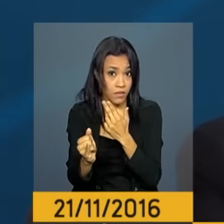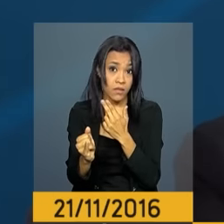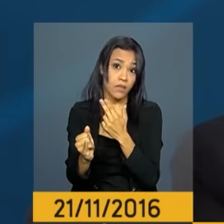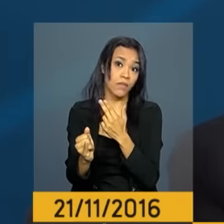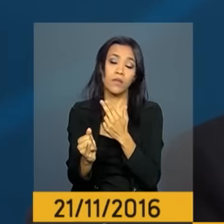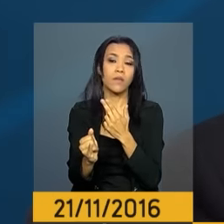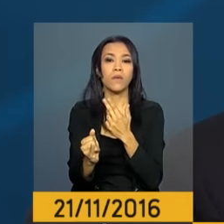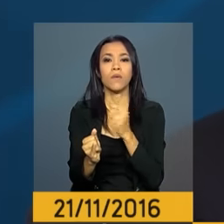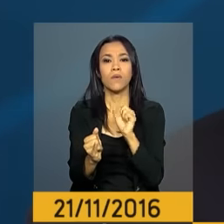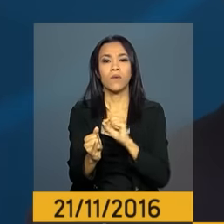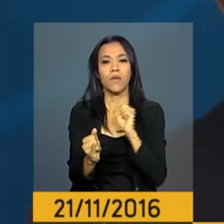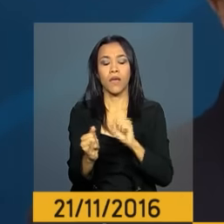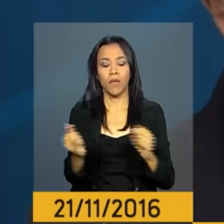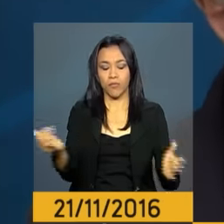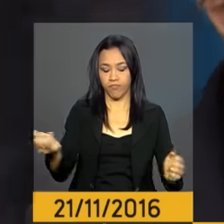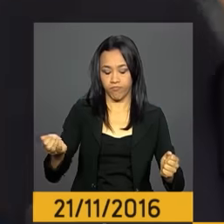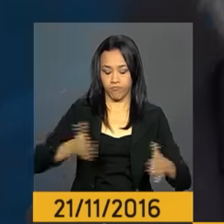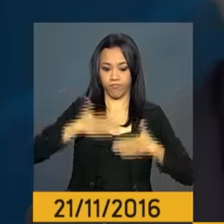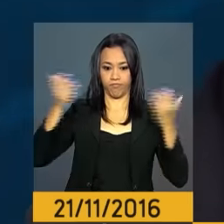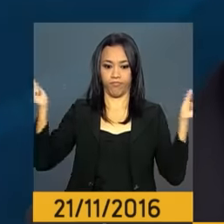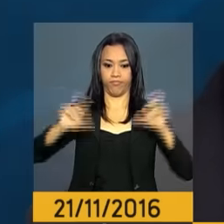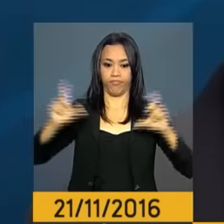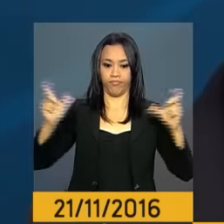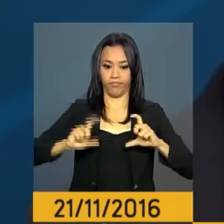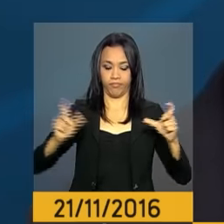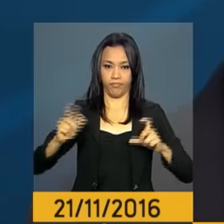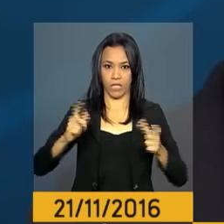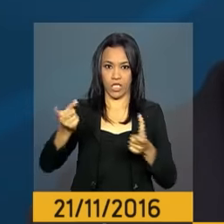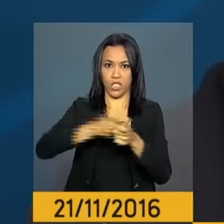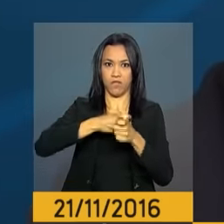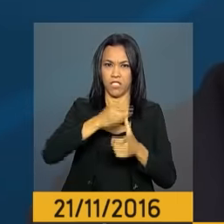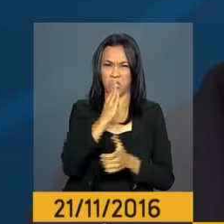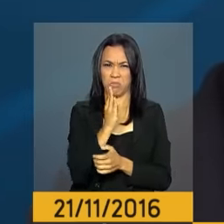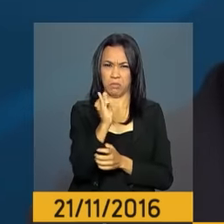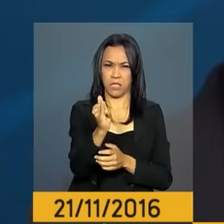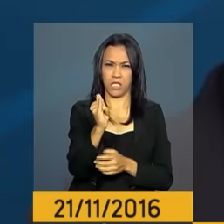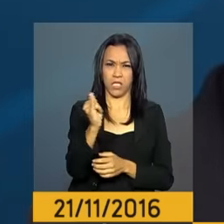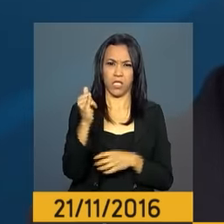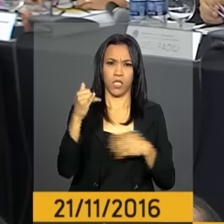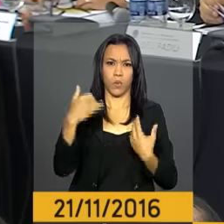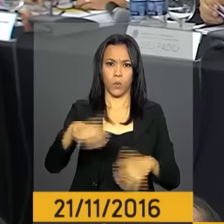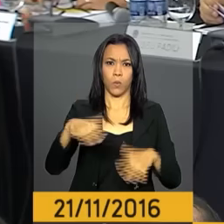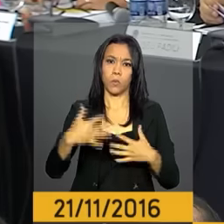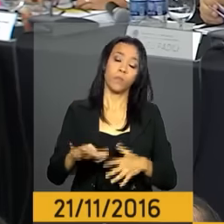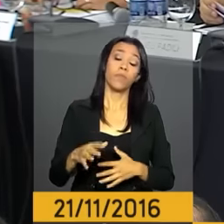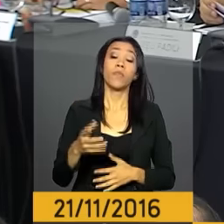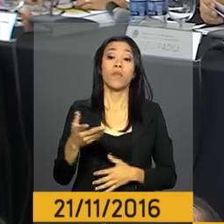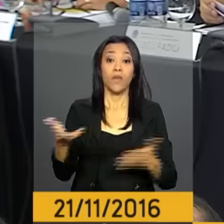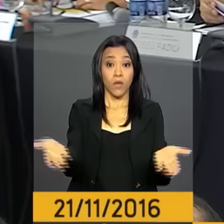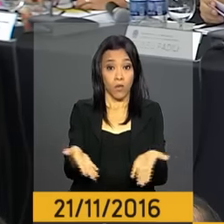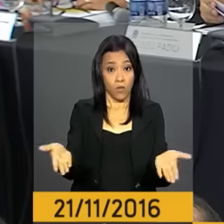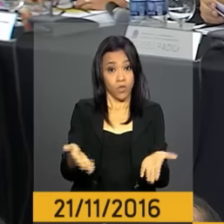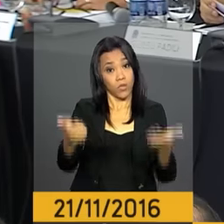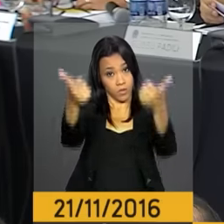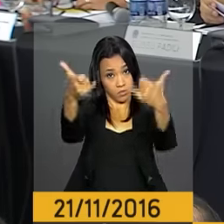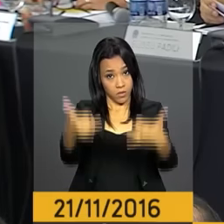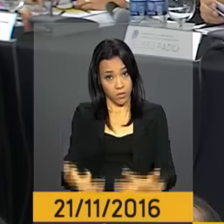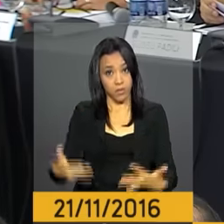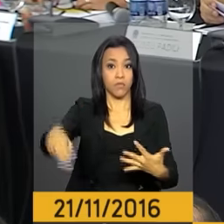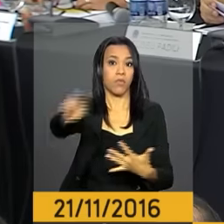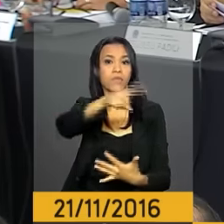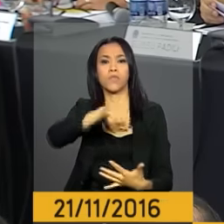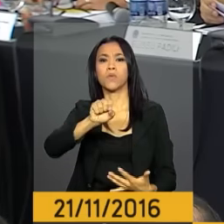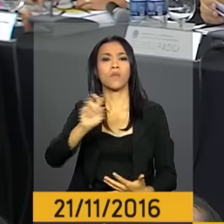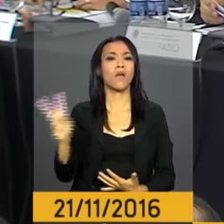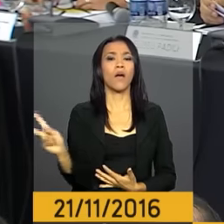coisa assustadora. E com isto tudo, com este quadro inaugural que eu estou traçando, o que, que